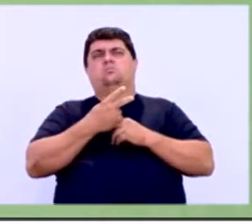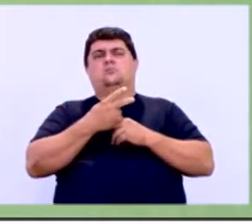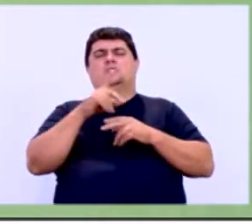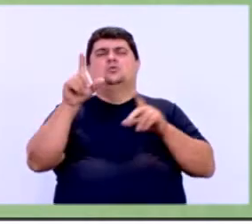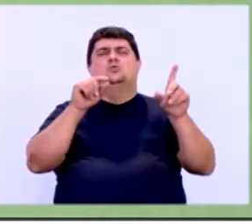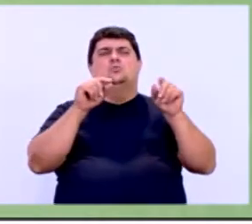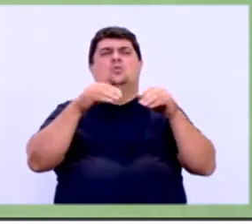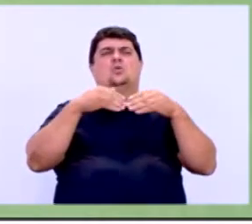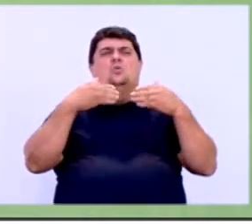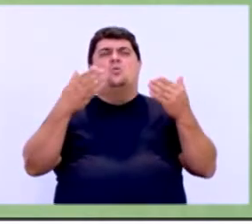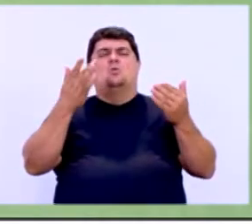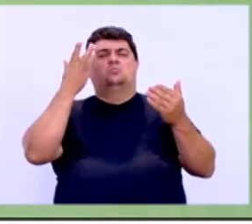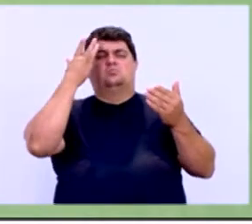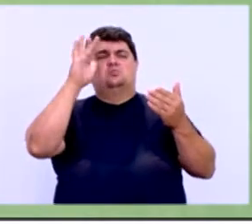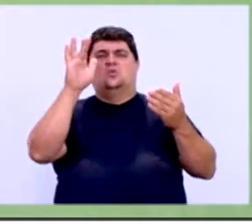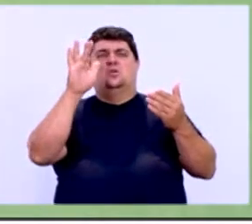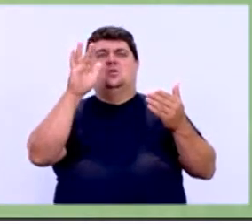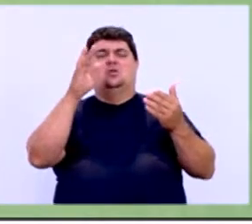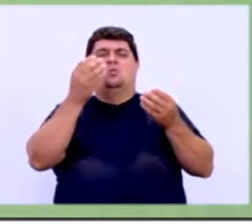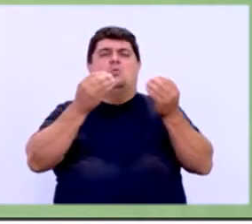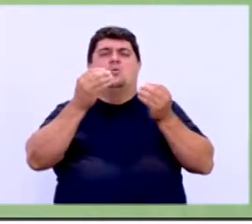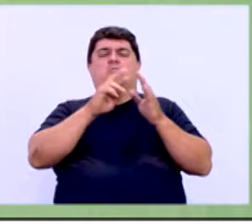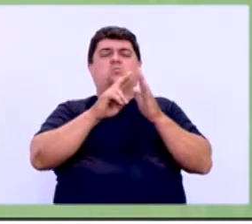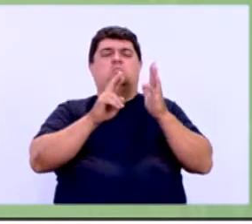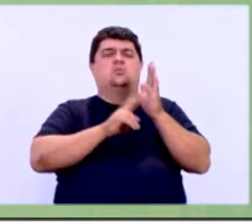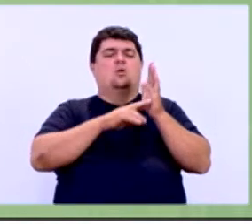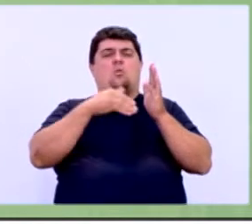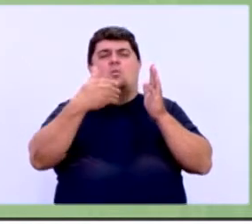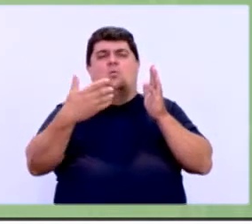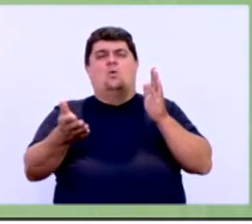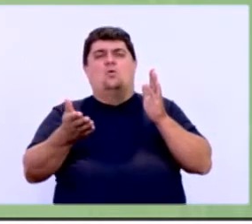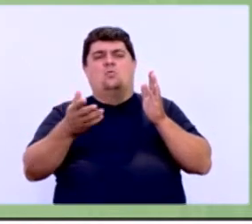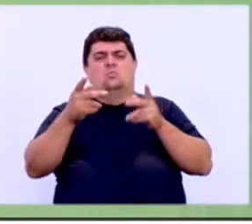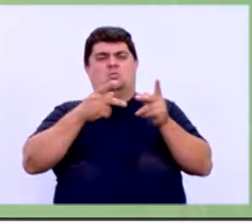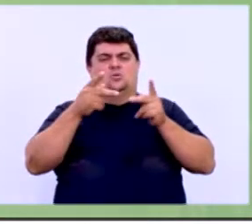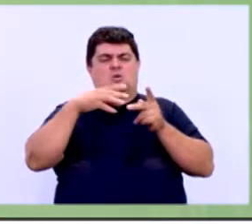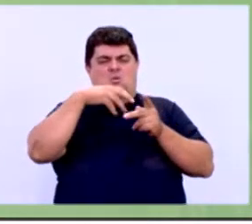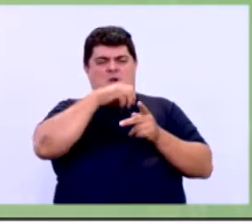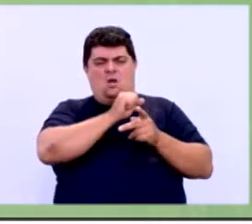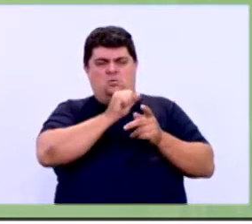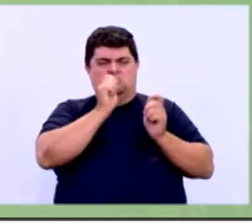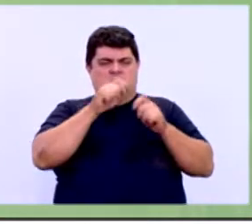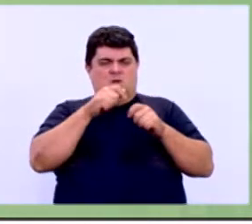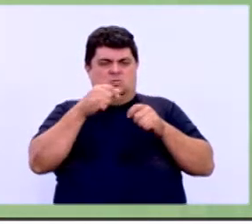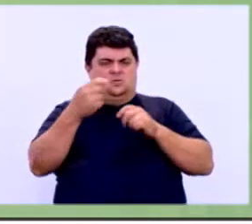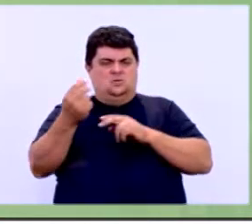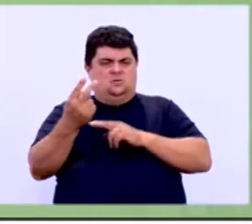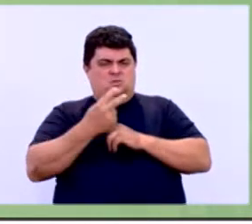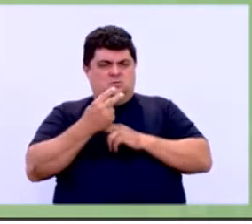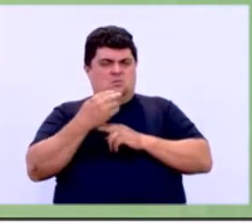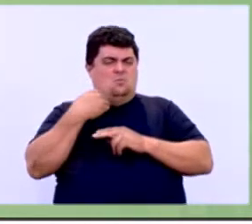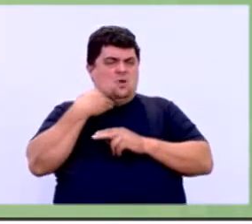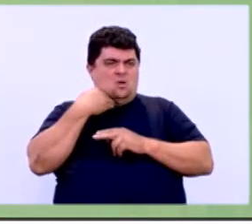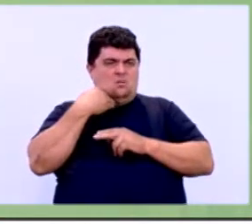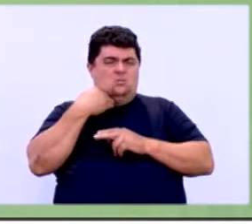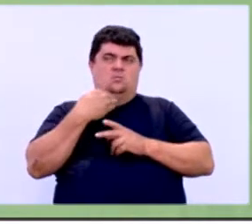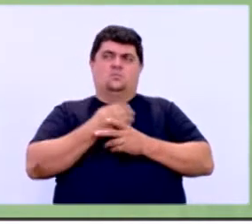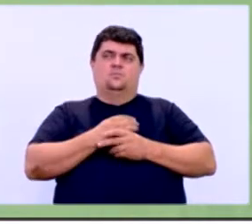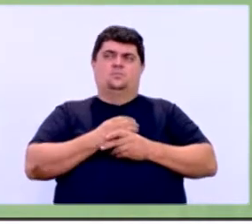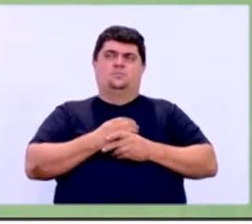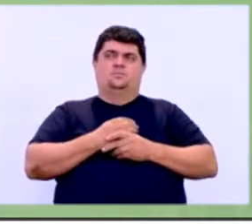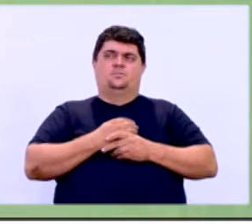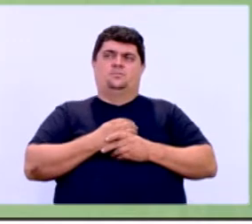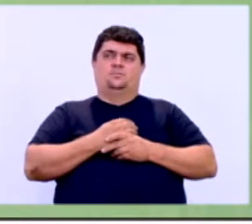de financiamento mais adequado? Né? Os projetos de curto prazo podem ser financiados pelo banco.